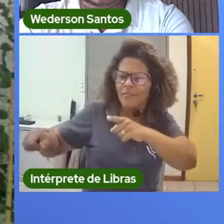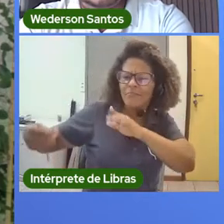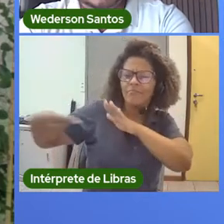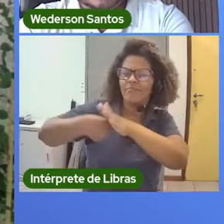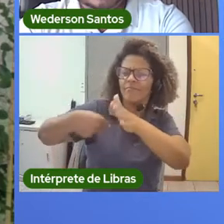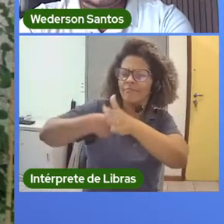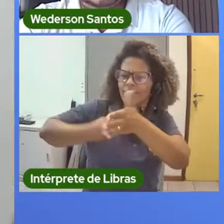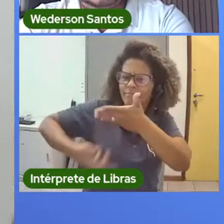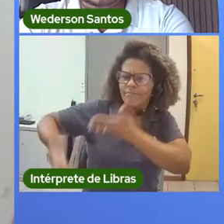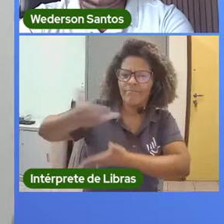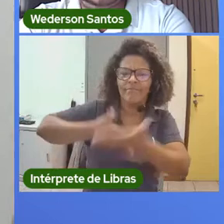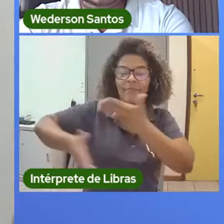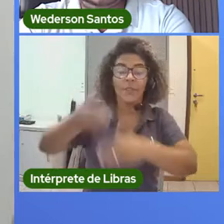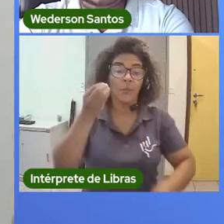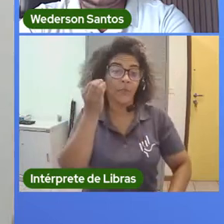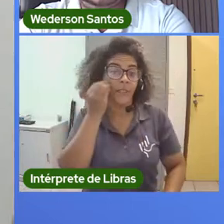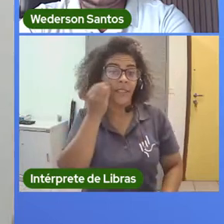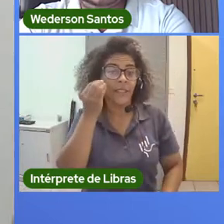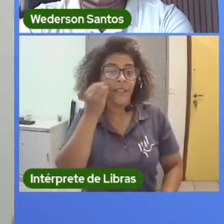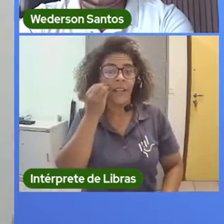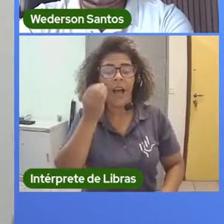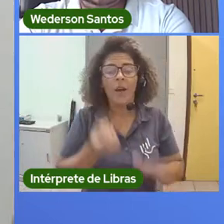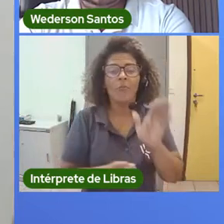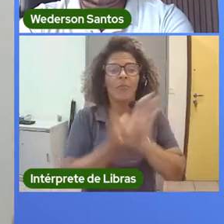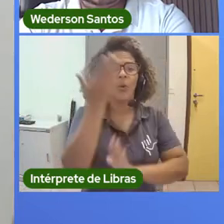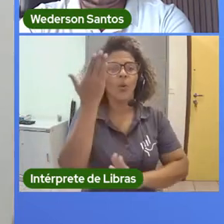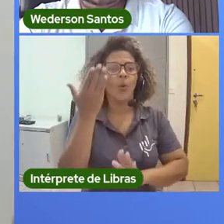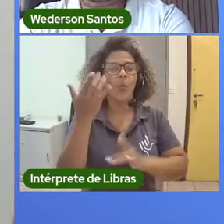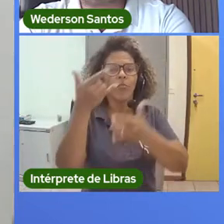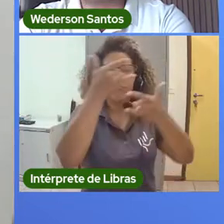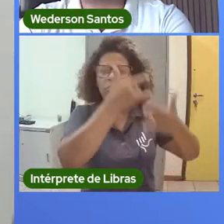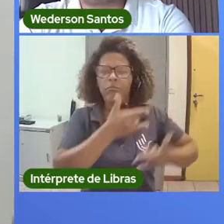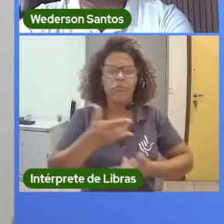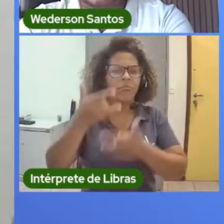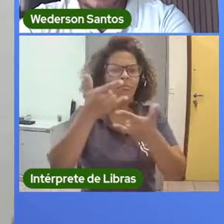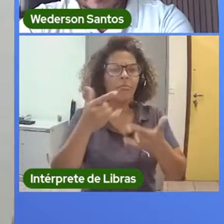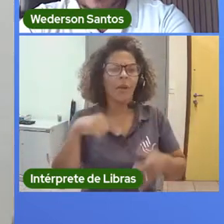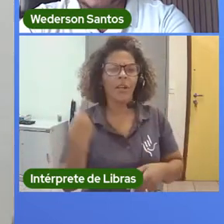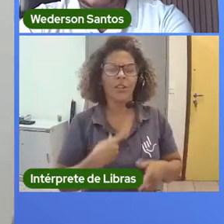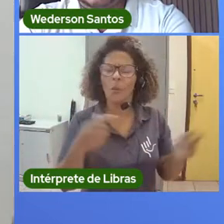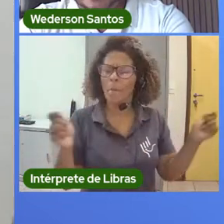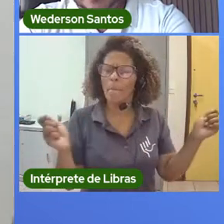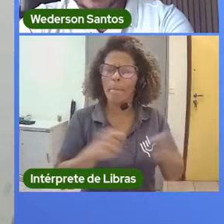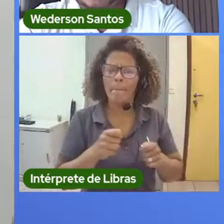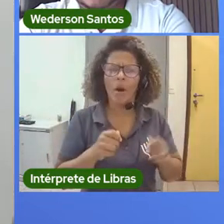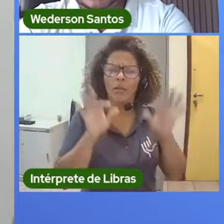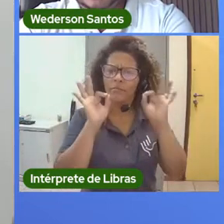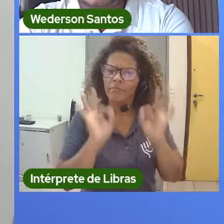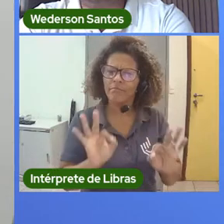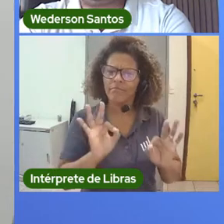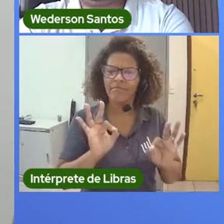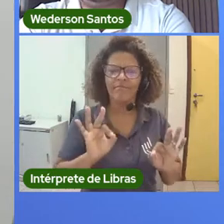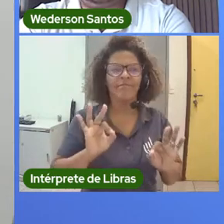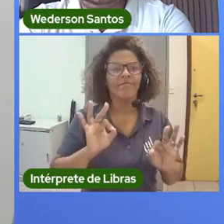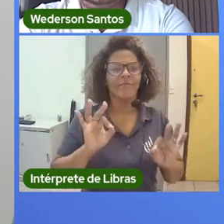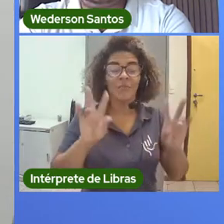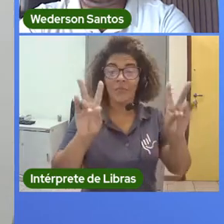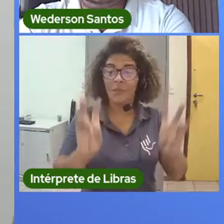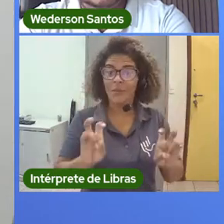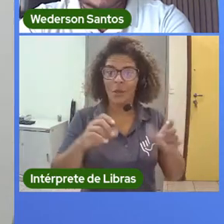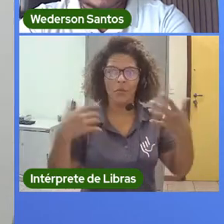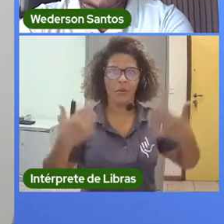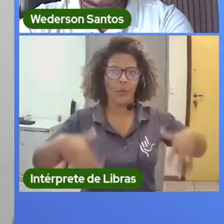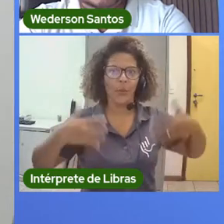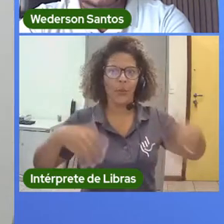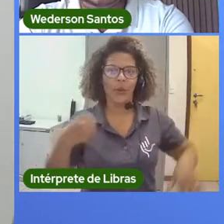vai tentar construir um ambiente bastante interativo para que a gente possa, de fato, levantar as questões dessa temática tão cara, tão